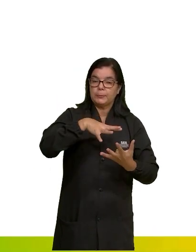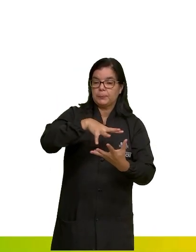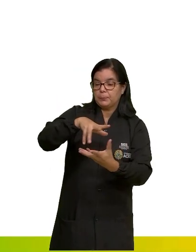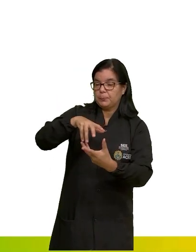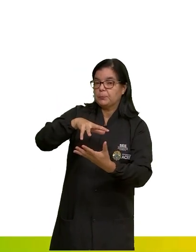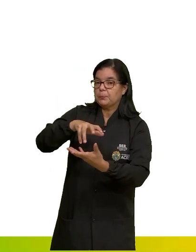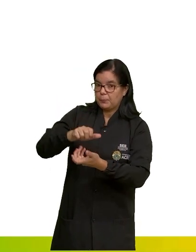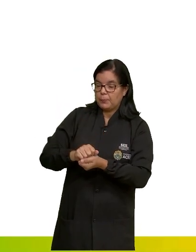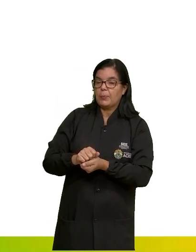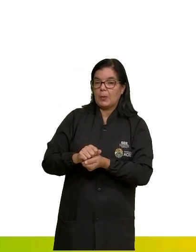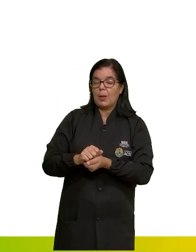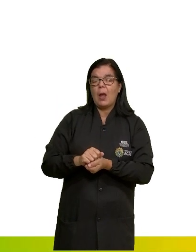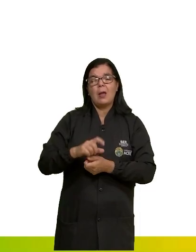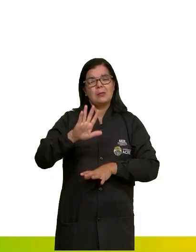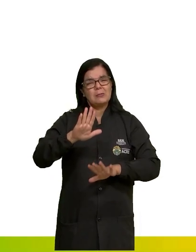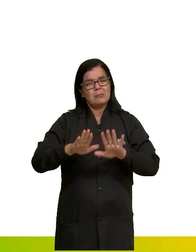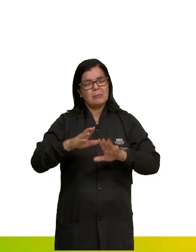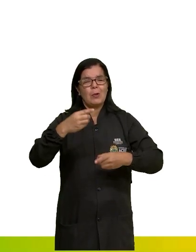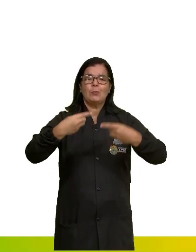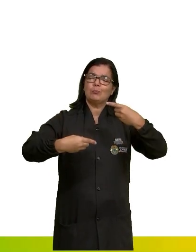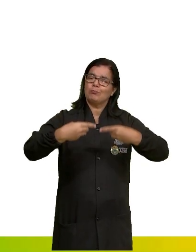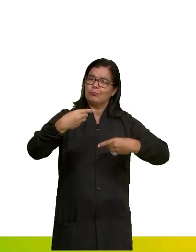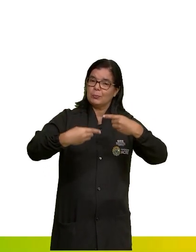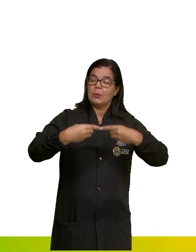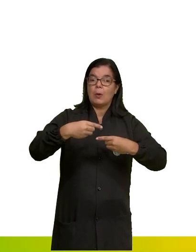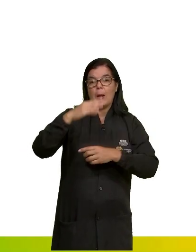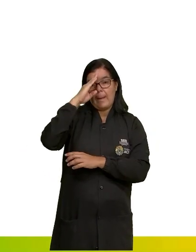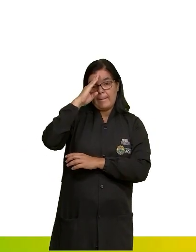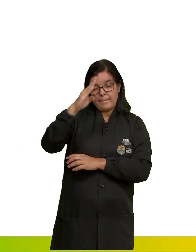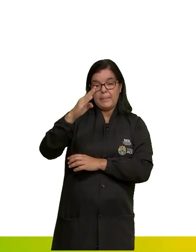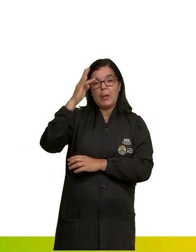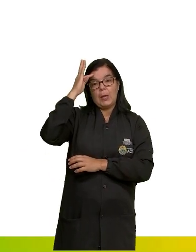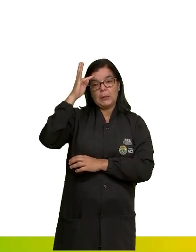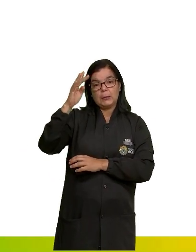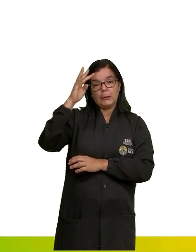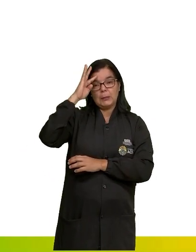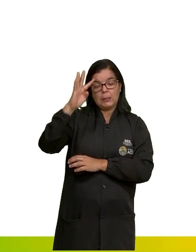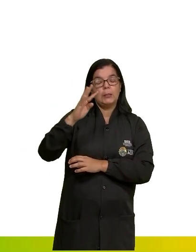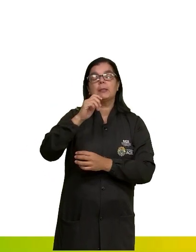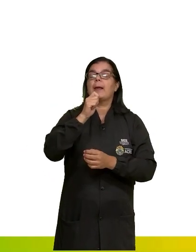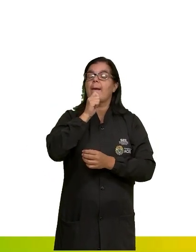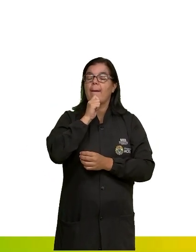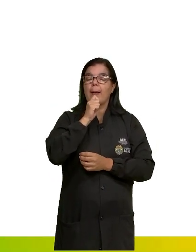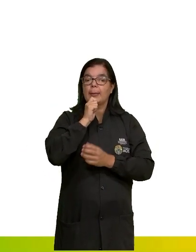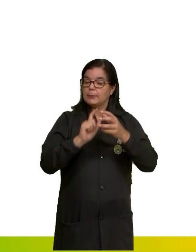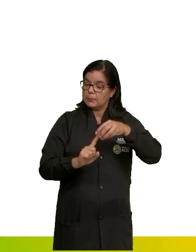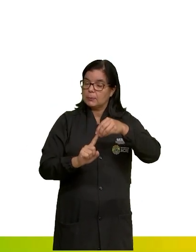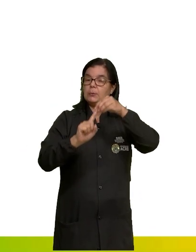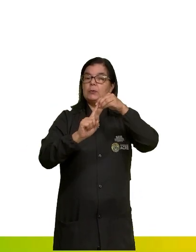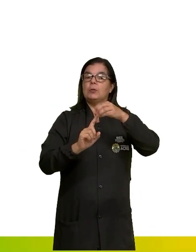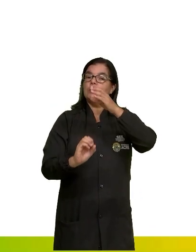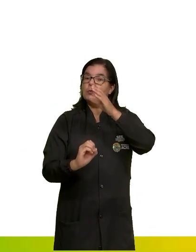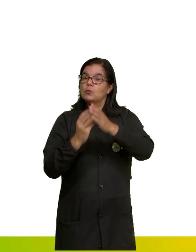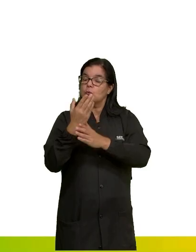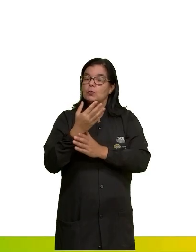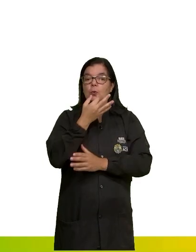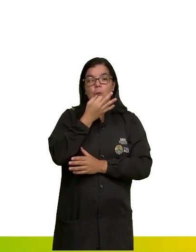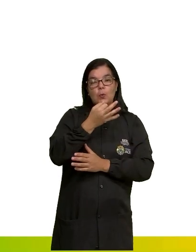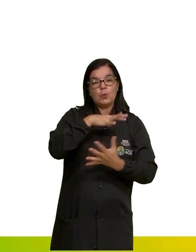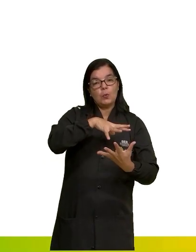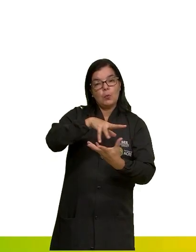universo. Isso aqui é um pouco polêmico, porque diz que a principal teoria, embora não seja a única, sugere que o